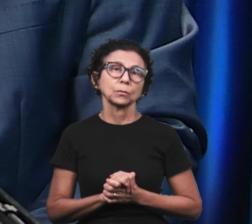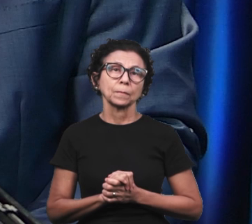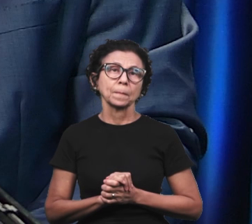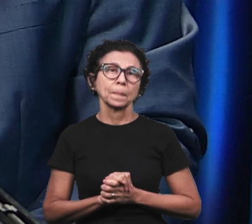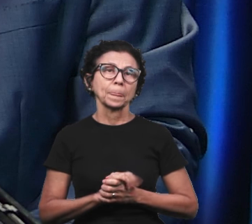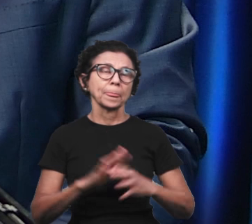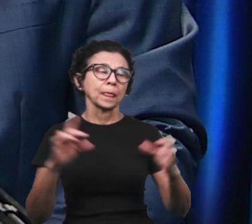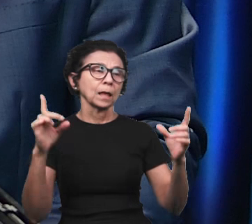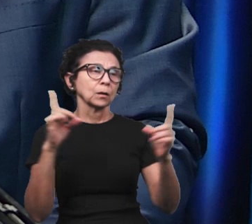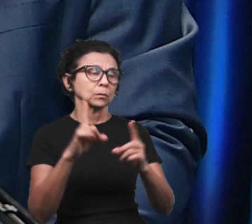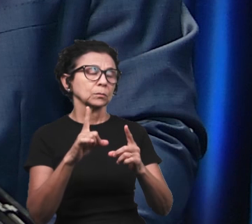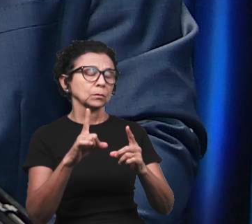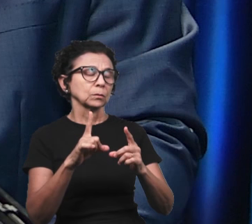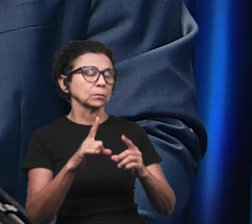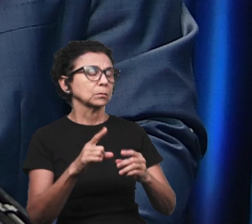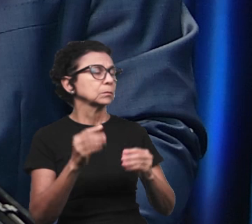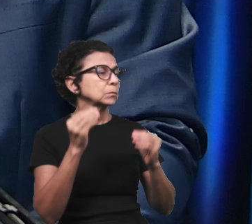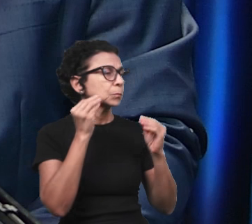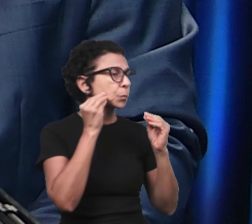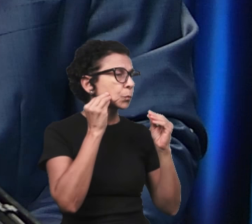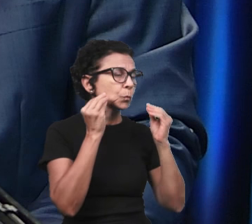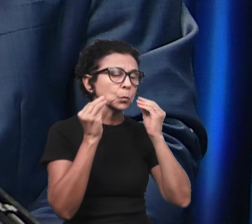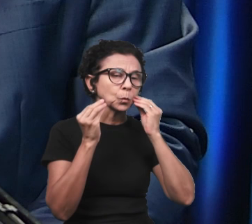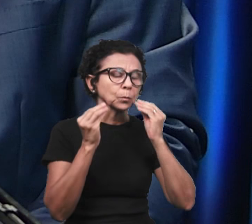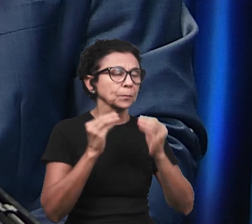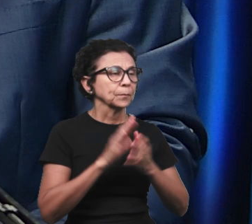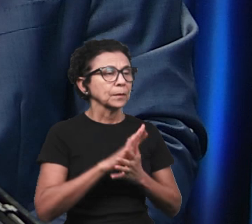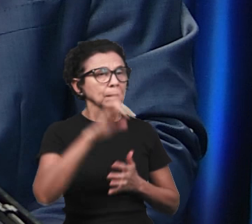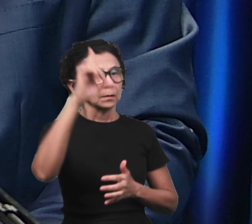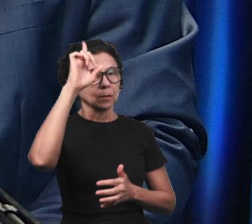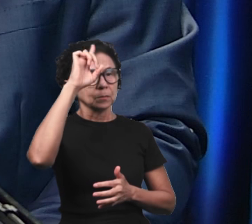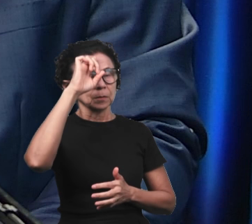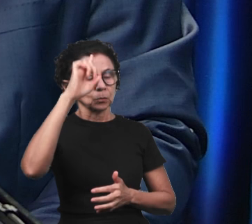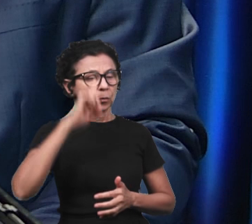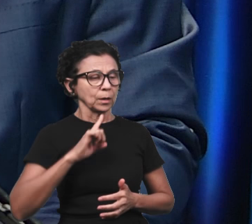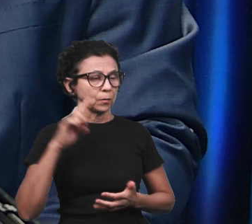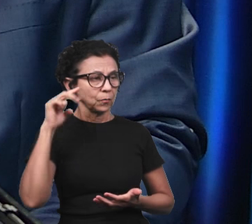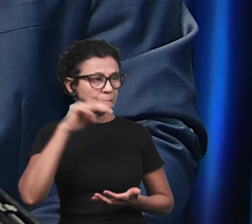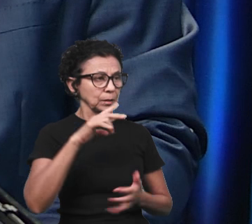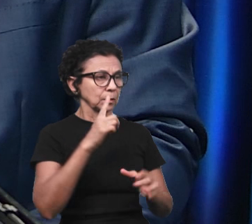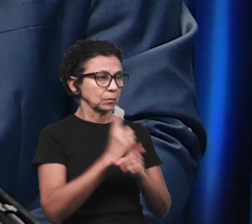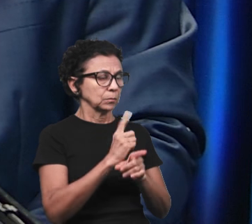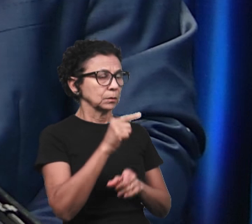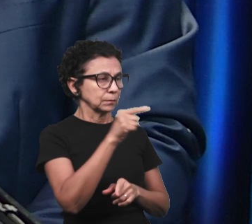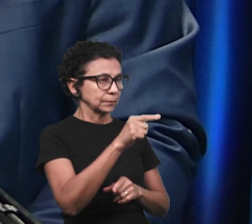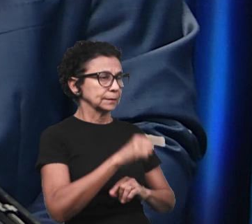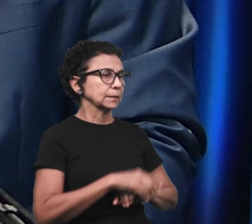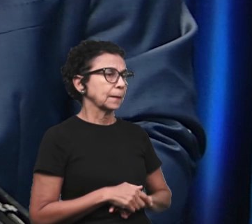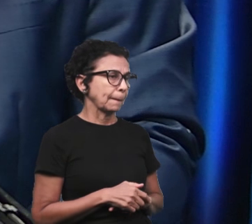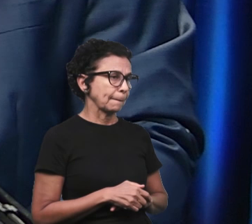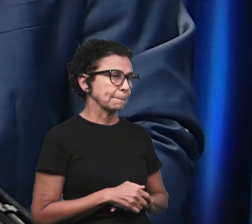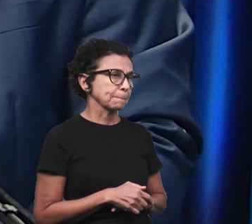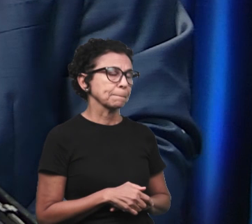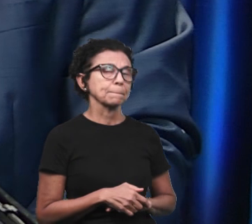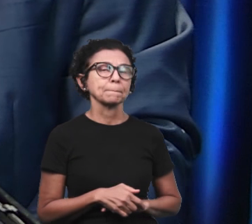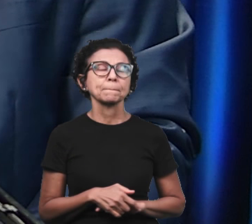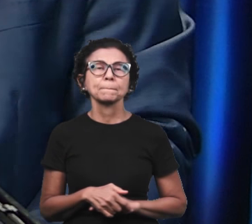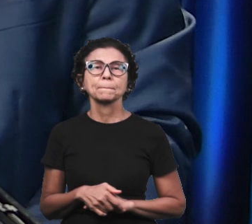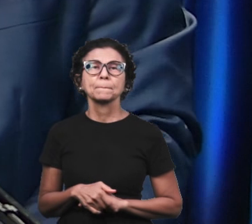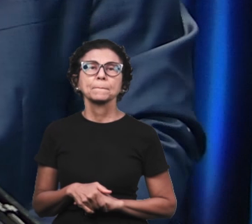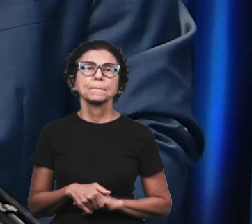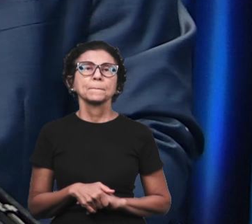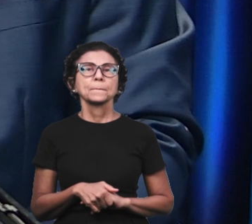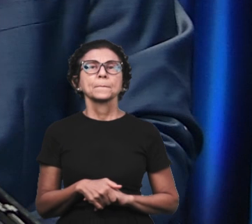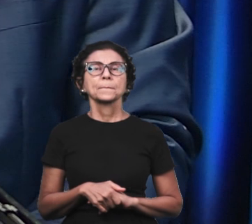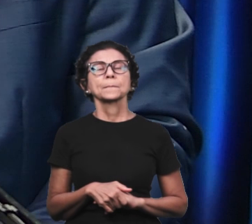lhe disse: Deus mandou que eu viesse te encontrar. Então, meus queridos, a nossa experiência, ela parte de